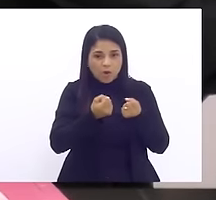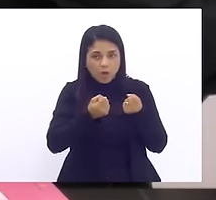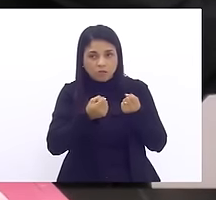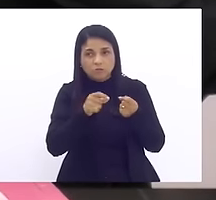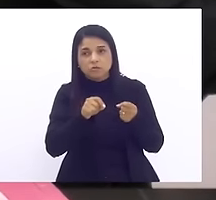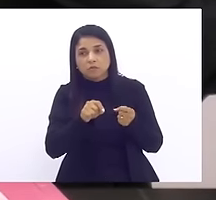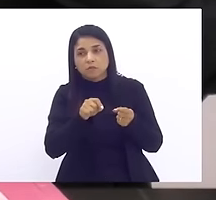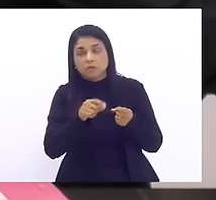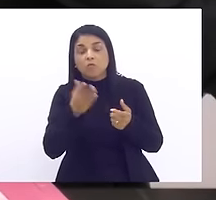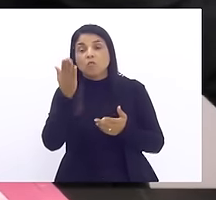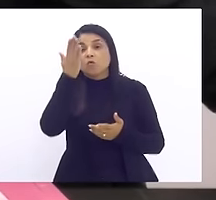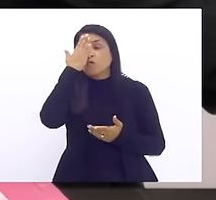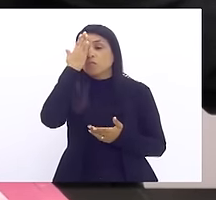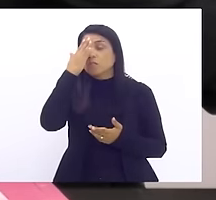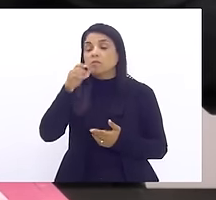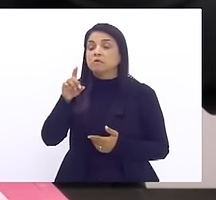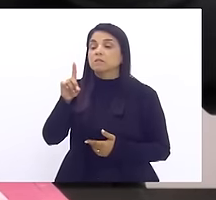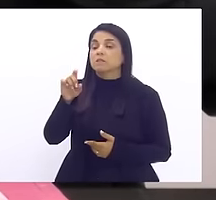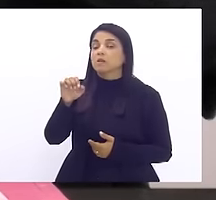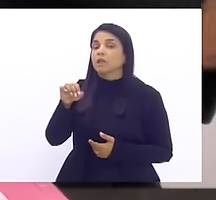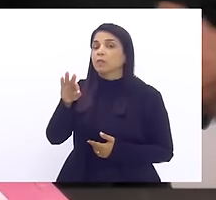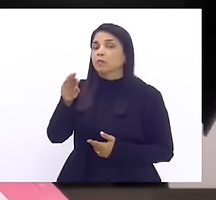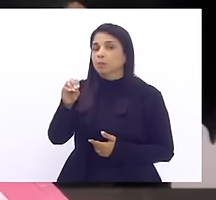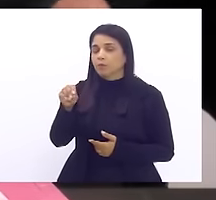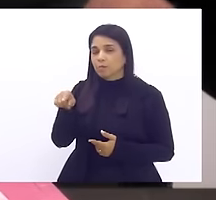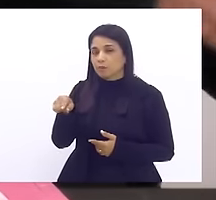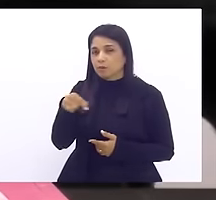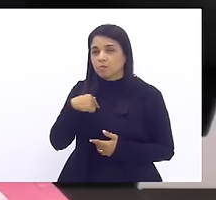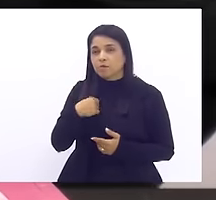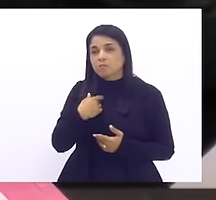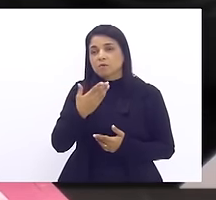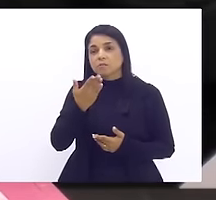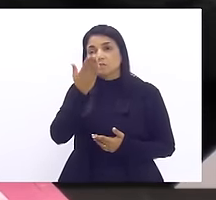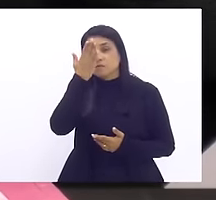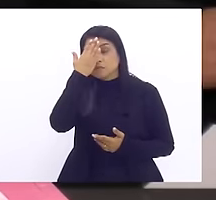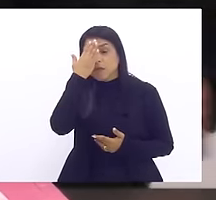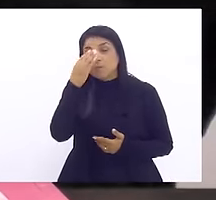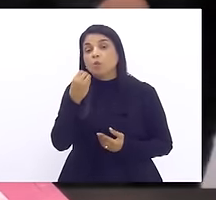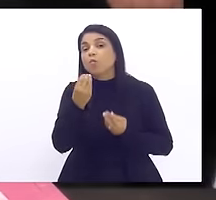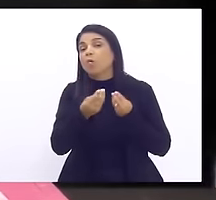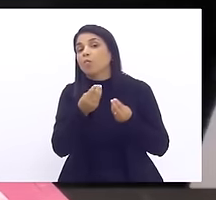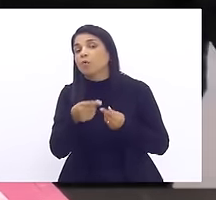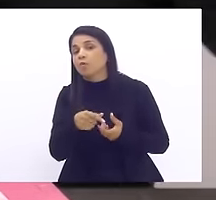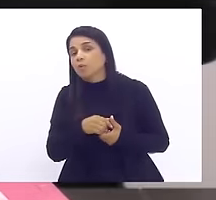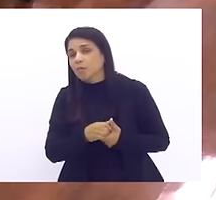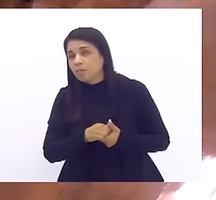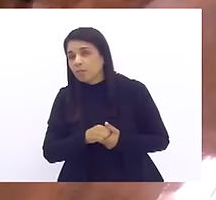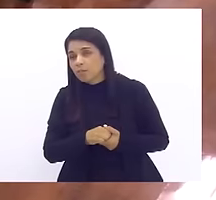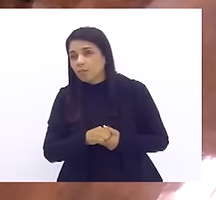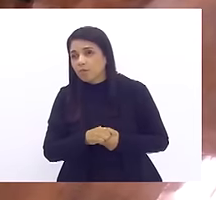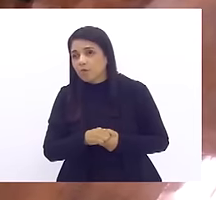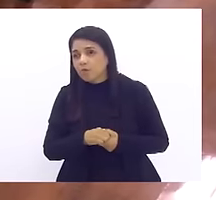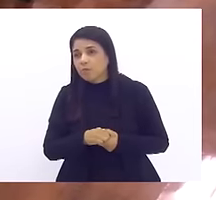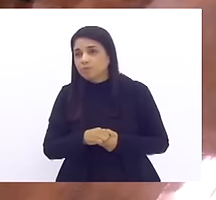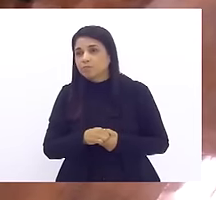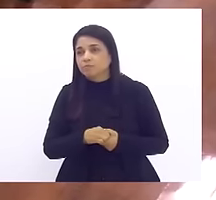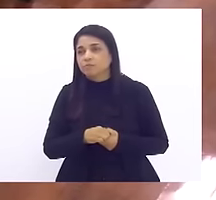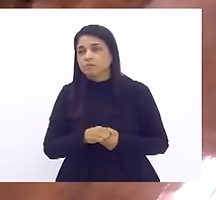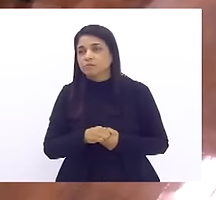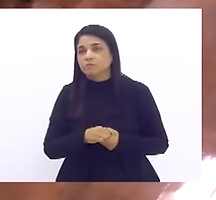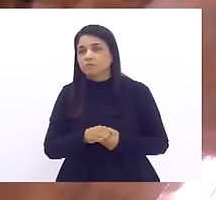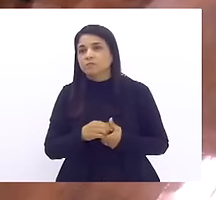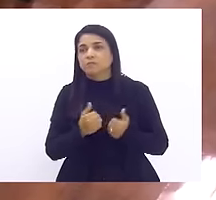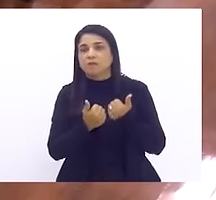Então como é que o neto sabe que que não tem isso Presidente já vice-presidente